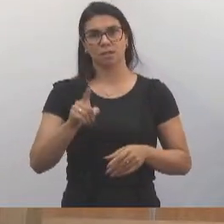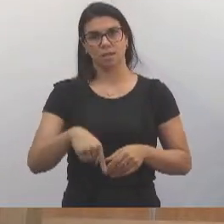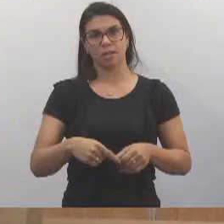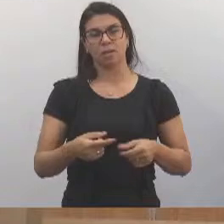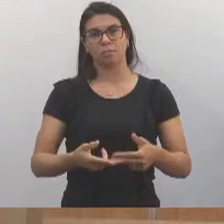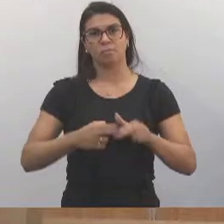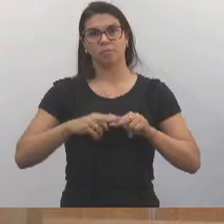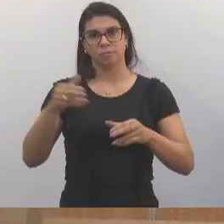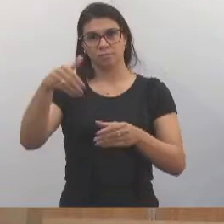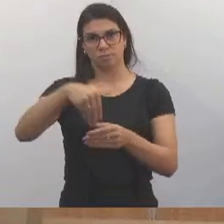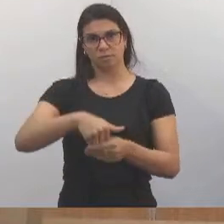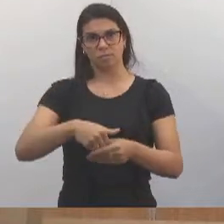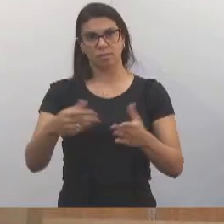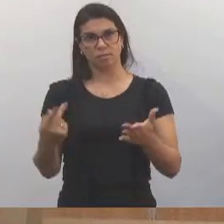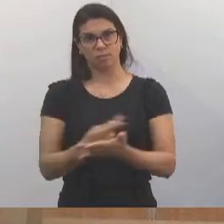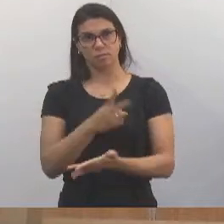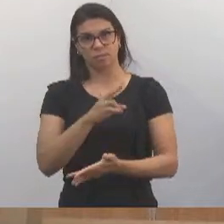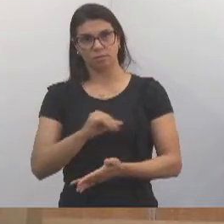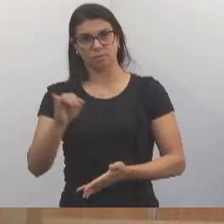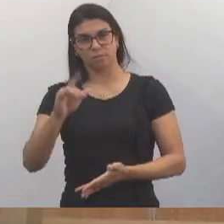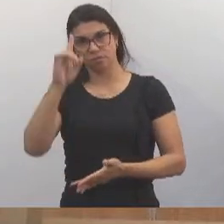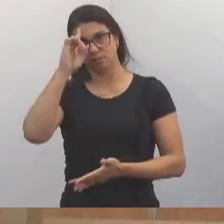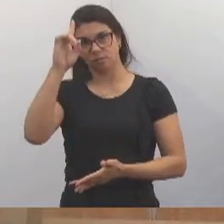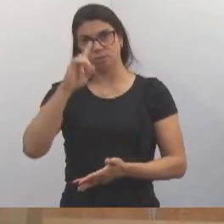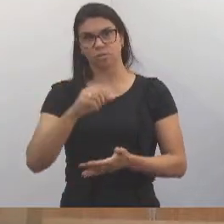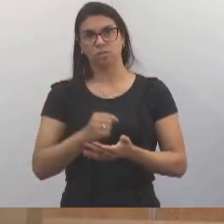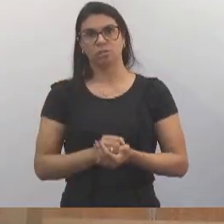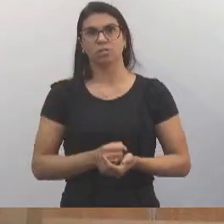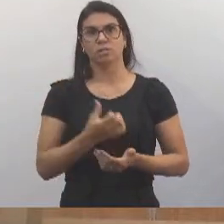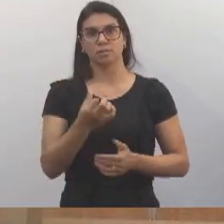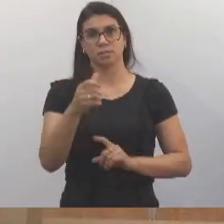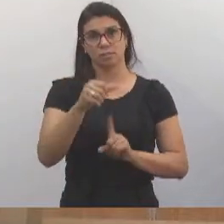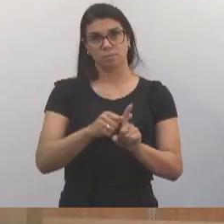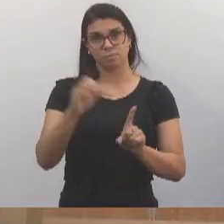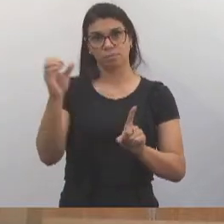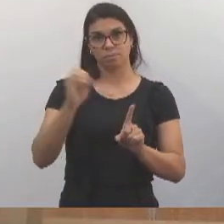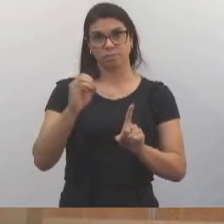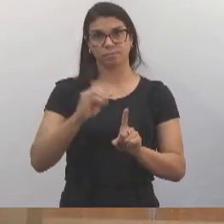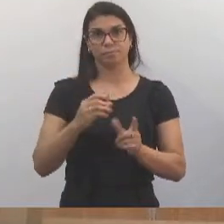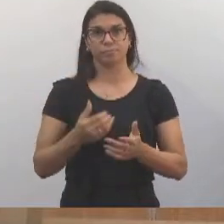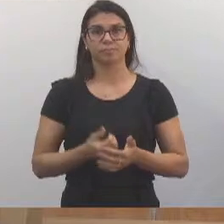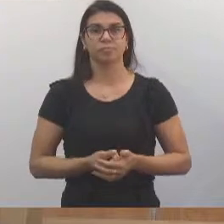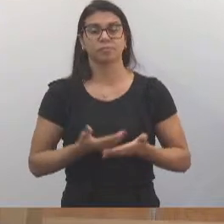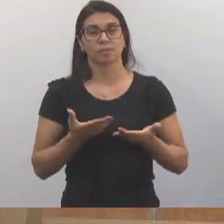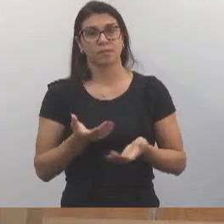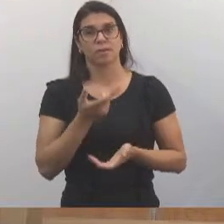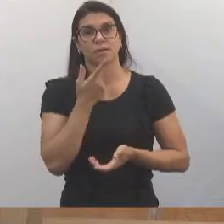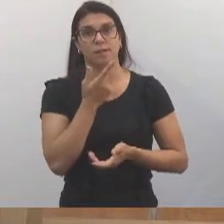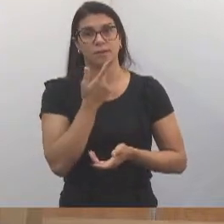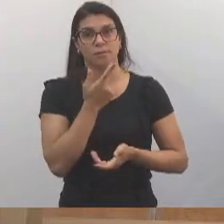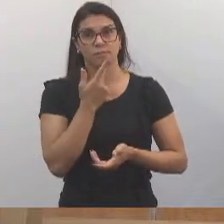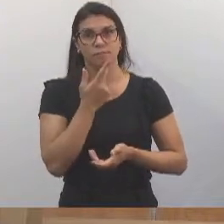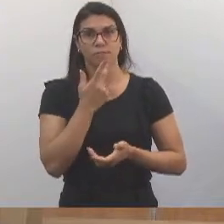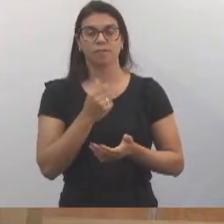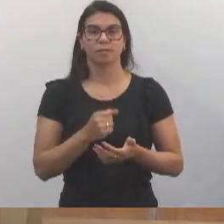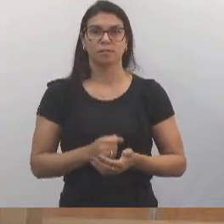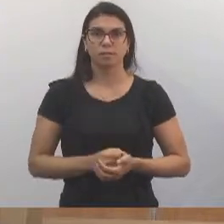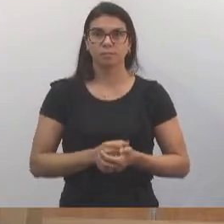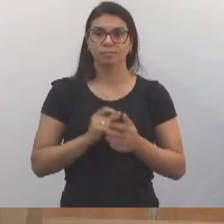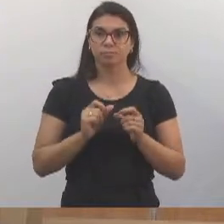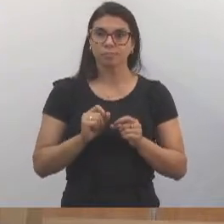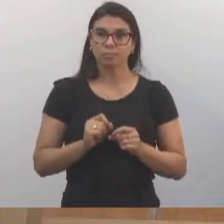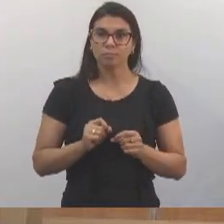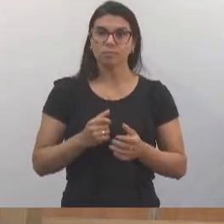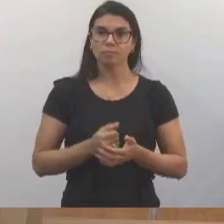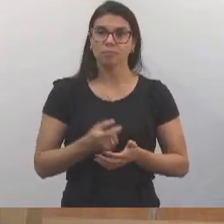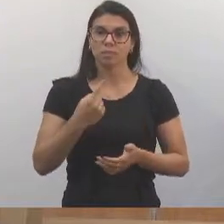eleição, que vai acontecer nesse domingo, dia 6 de outubro. E aqui, quero falar de uma forma imparcial, o que a